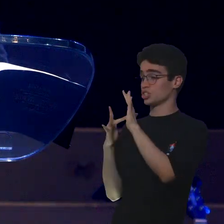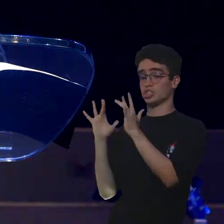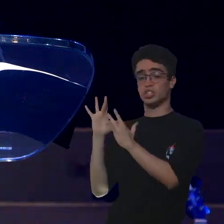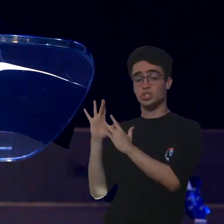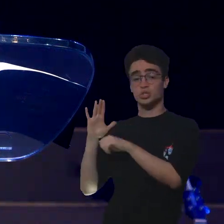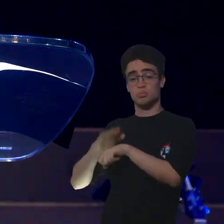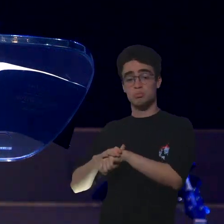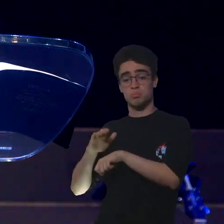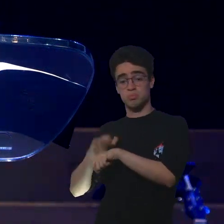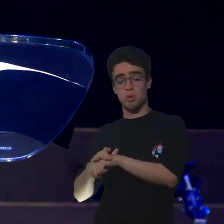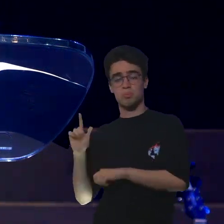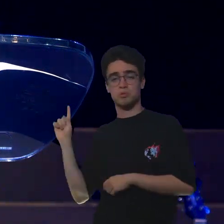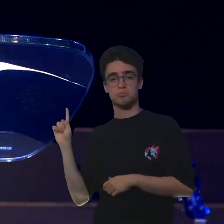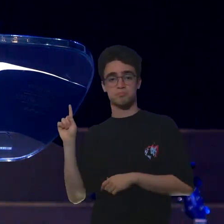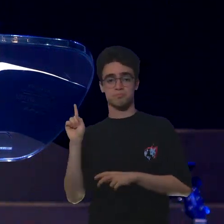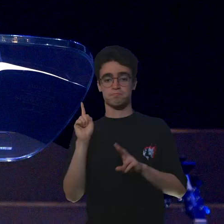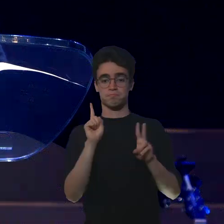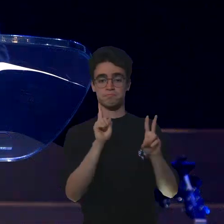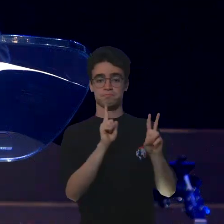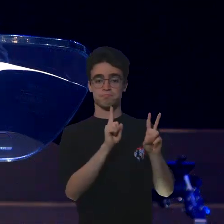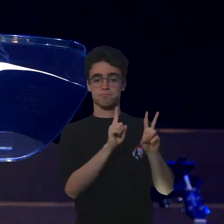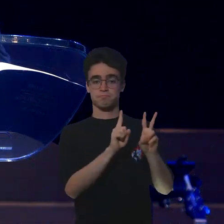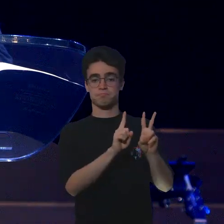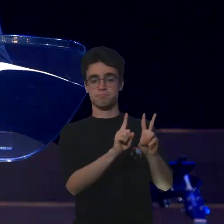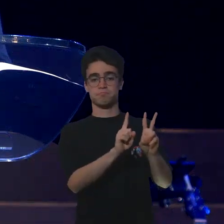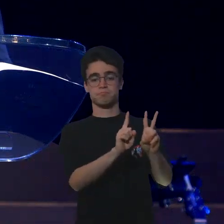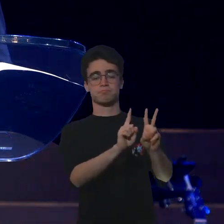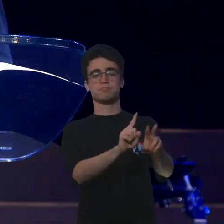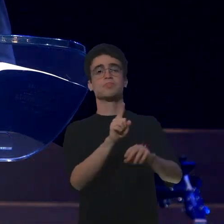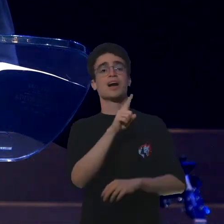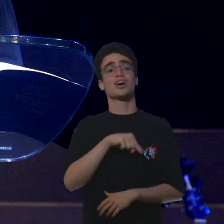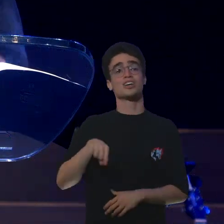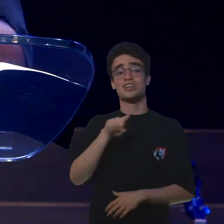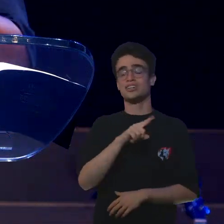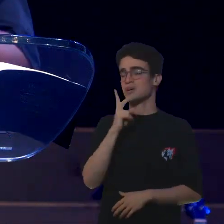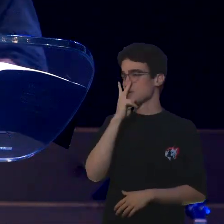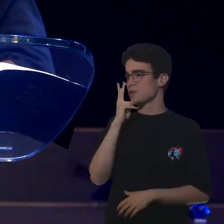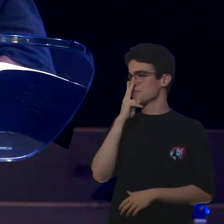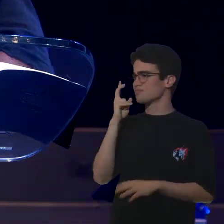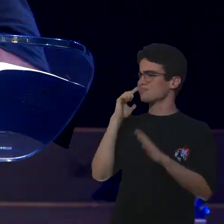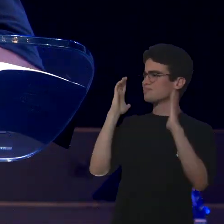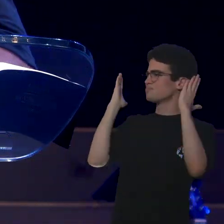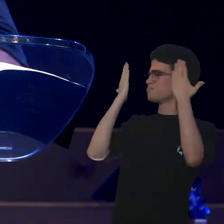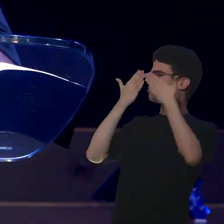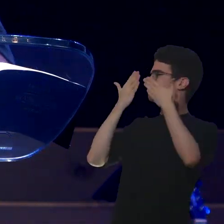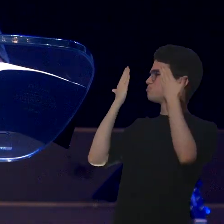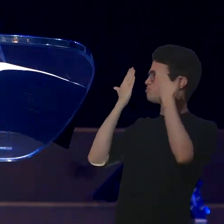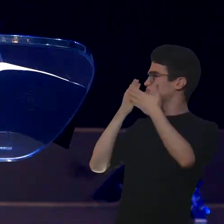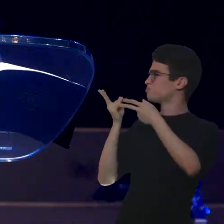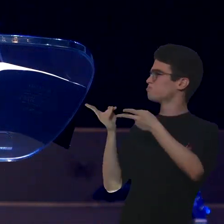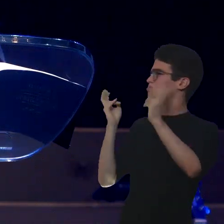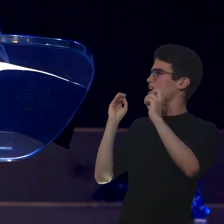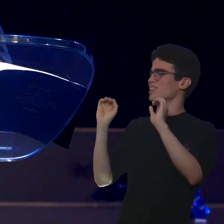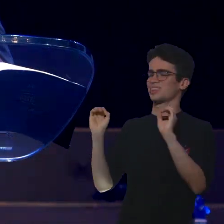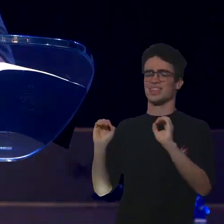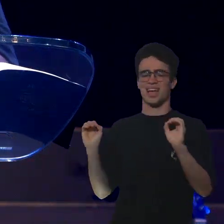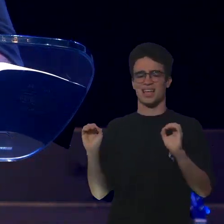se aproximou e começou a andar com eles. Os olhos deles, porém, estavam com que impedidos de reconhecê-lo.